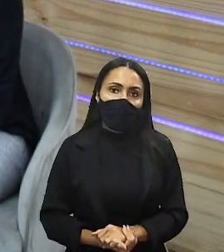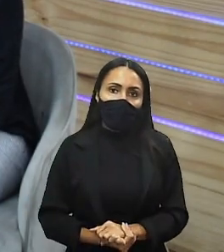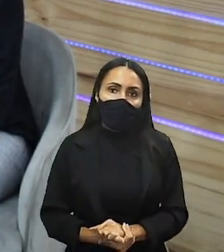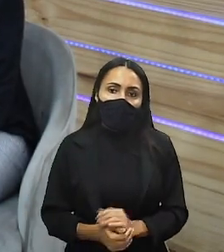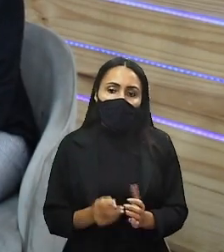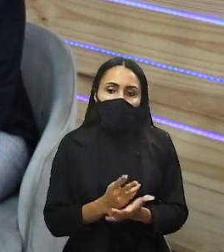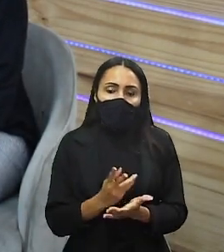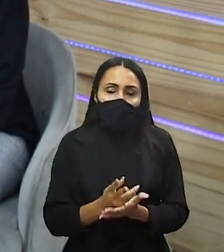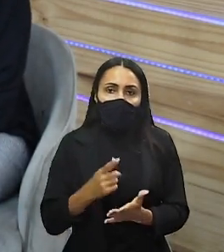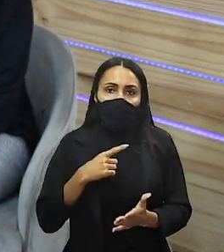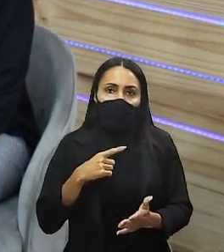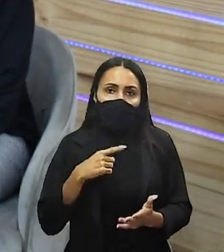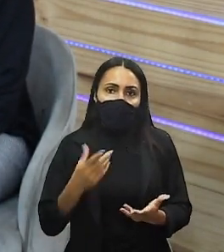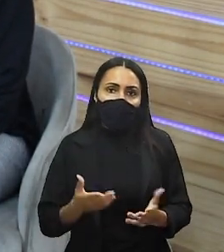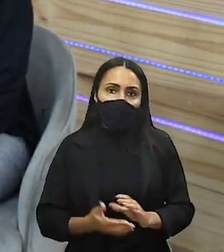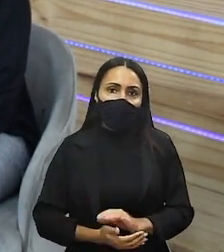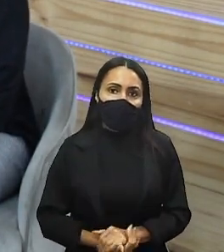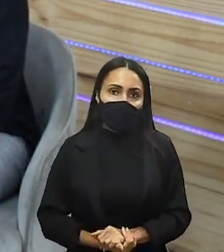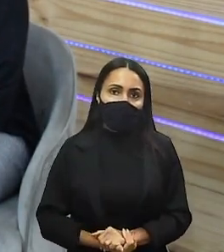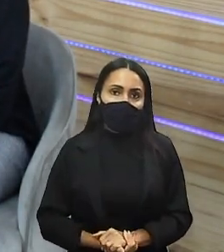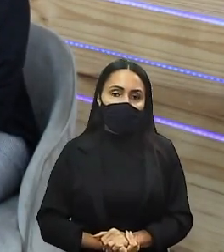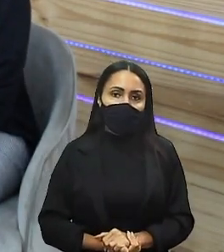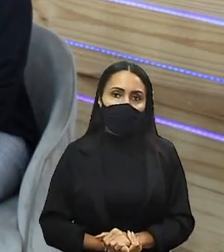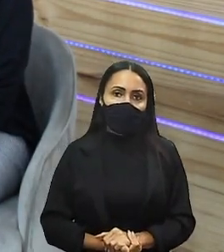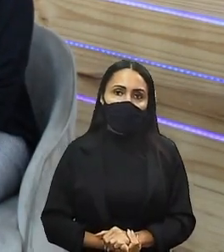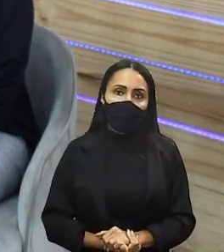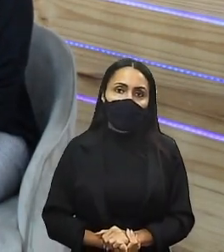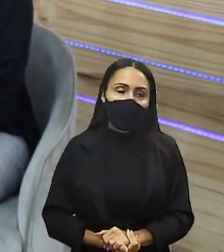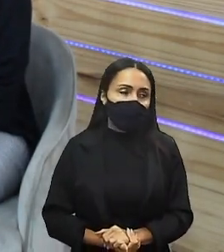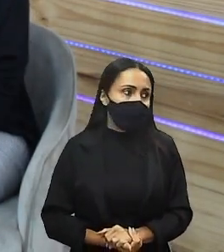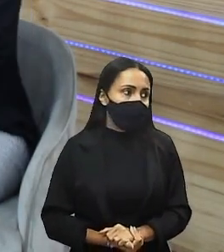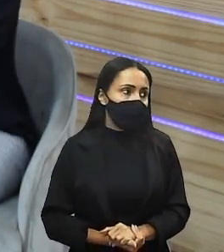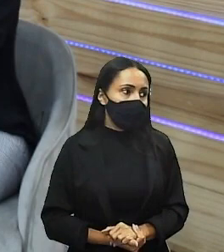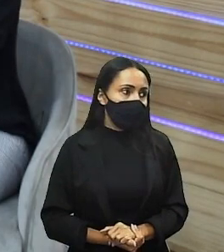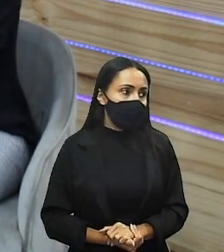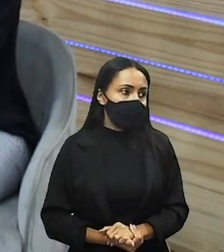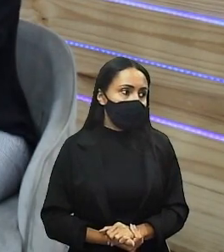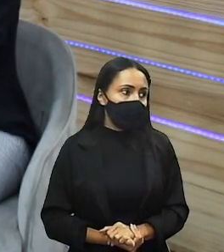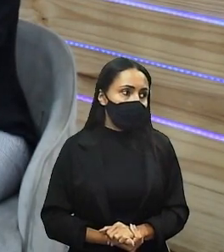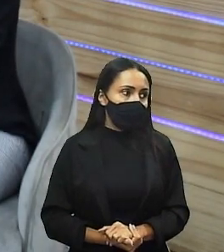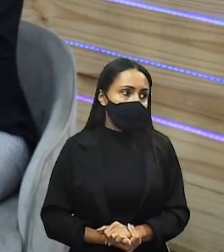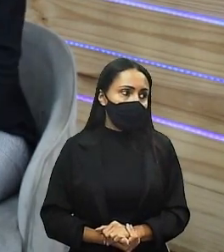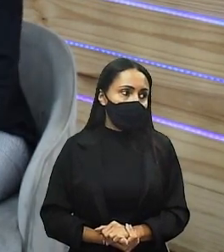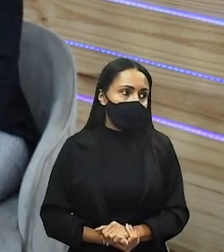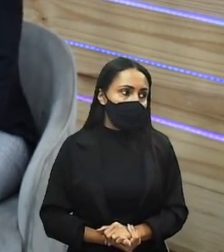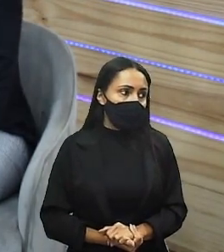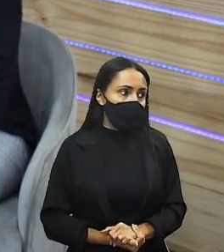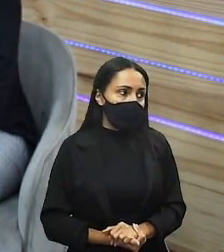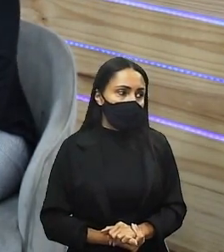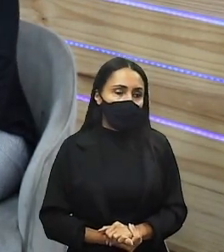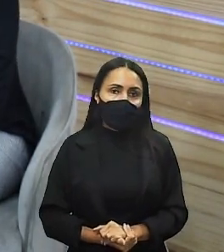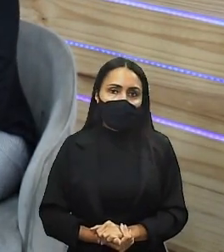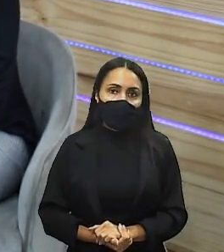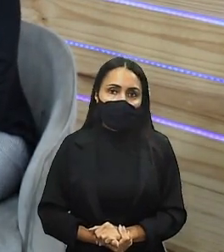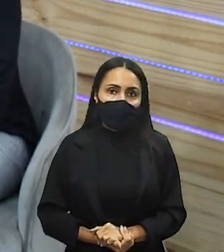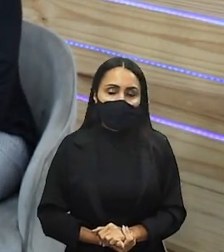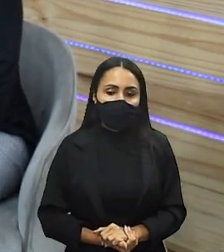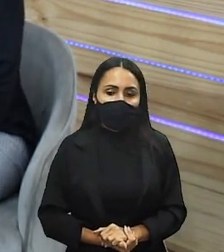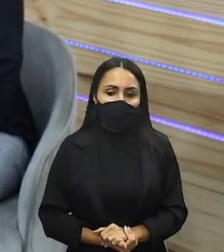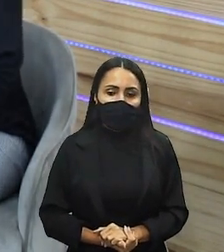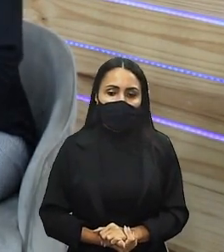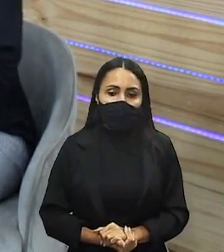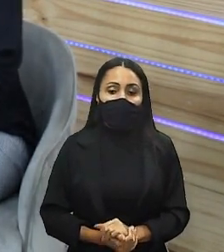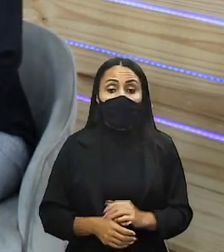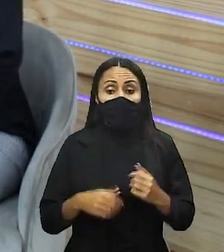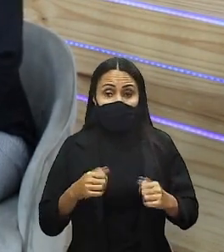na biblioteca, não é permitido consumir Tem alimentos. mais não é permitido do Mas que sempre- o que é permitido. Aí, às vezes, a gente fica muito triste com isso, né? Então, a gente